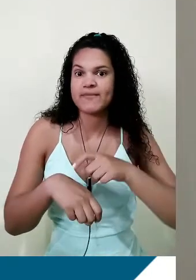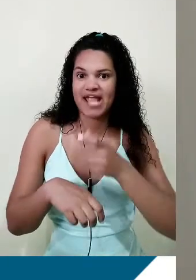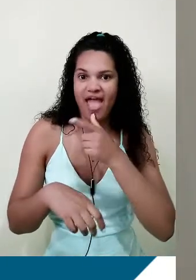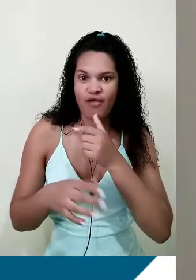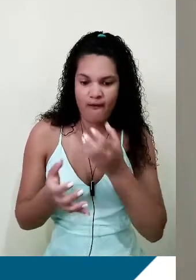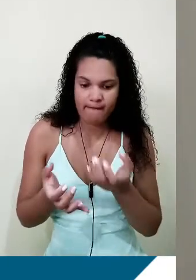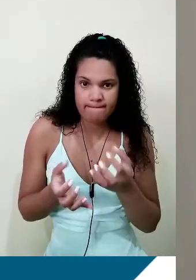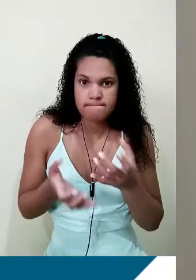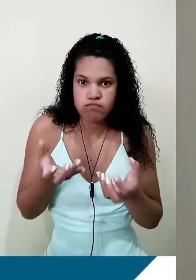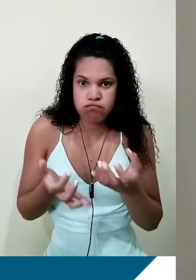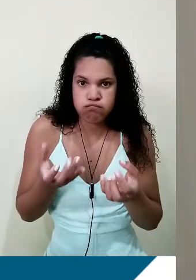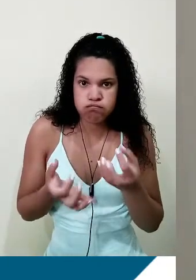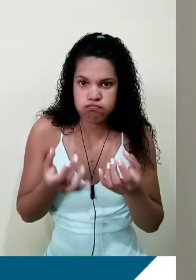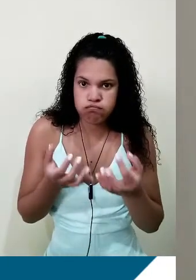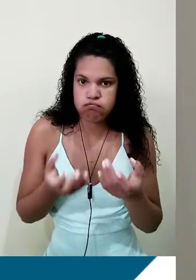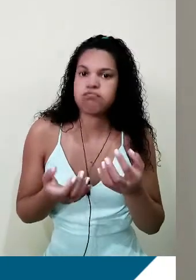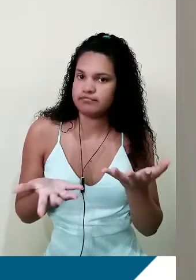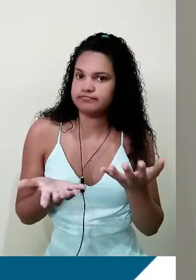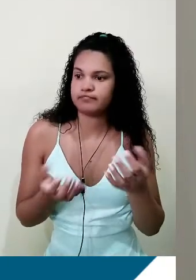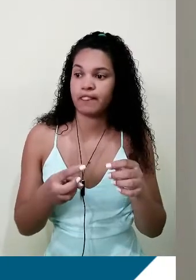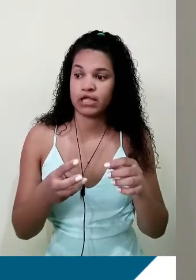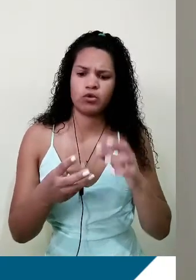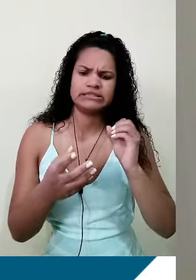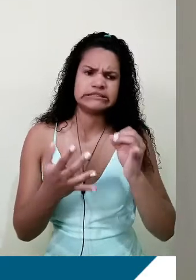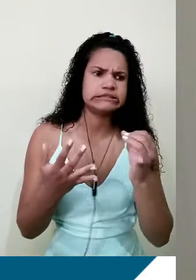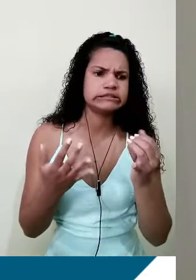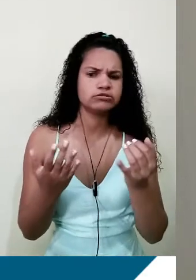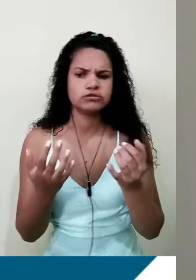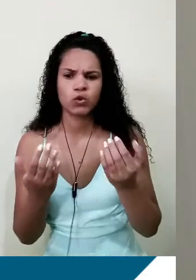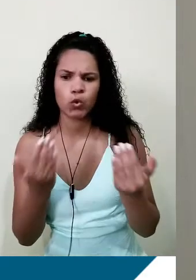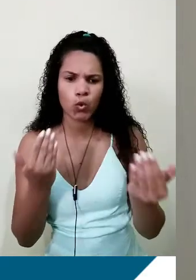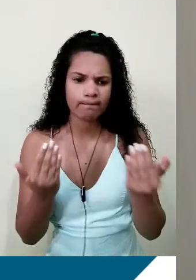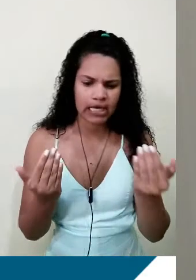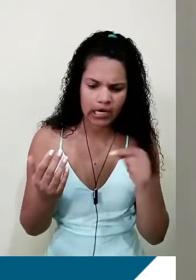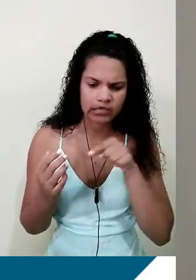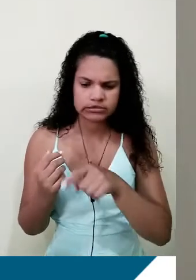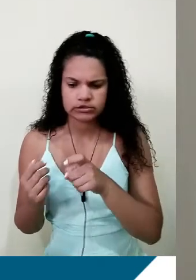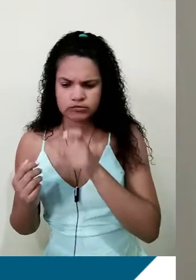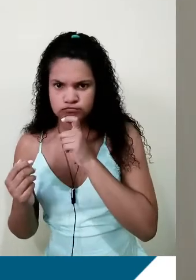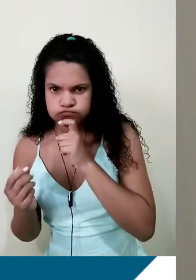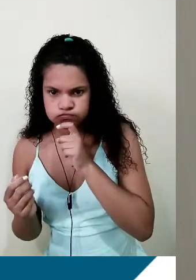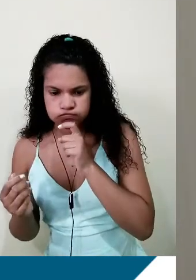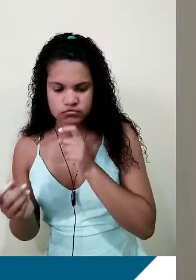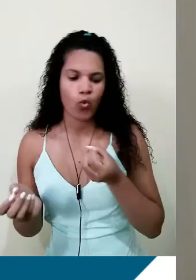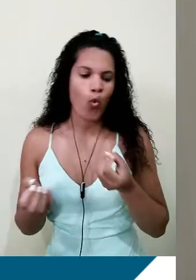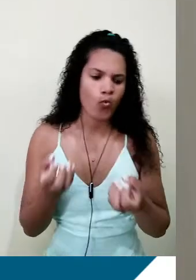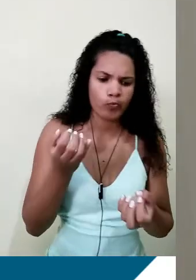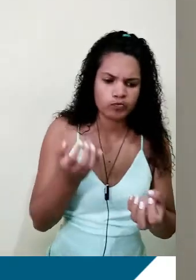esses 2 fenômenos da fusão e da ebulição nas 3